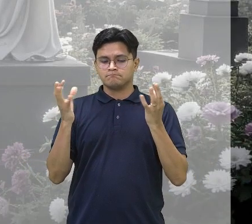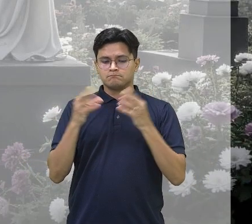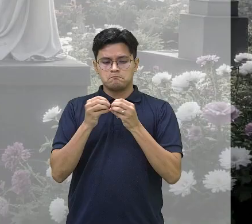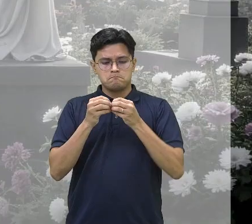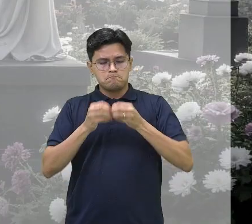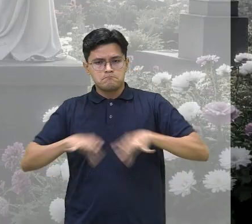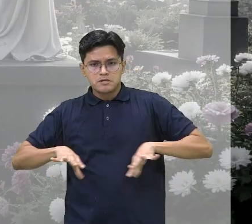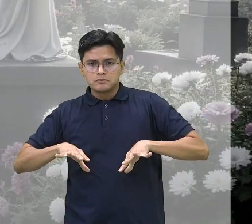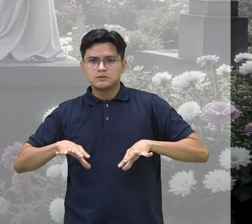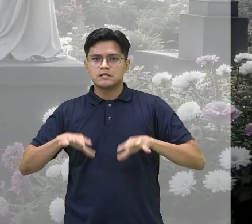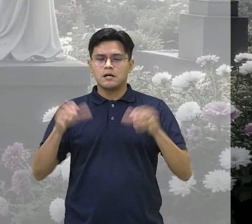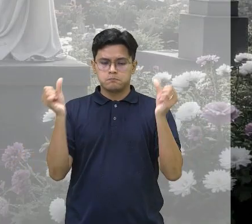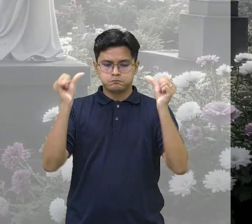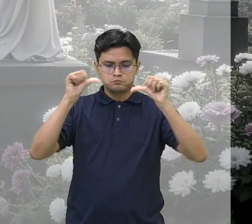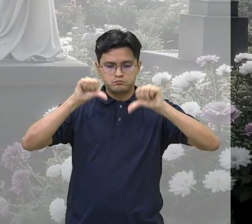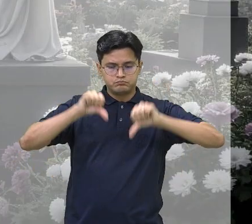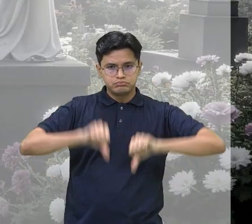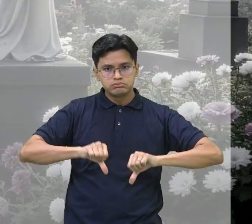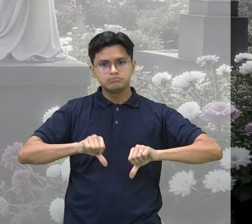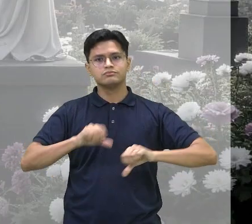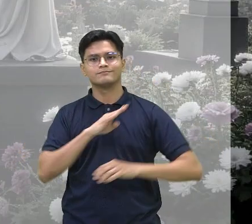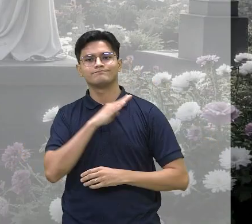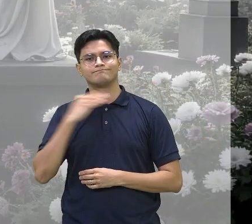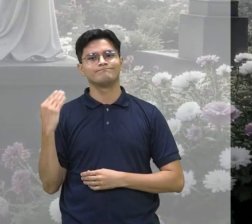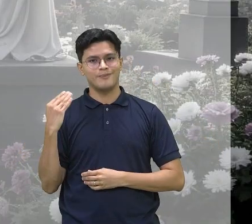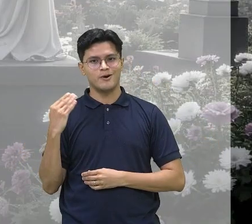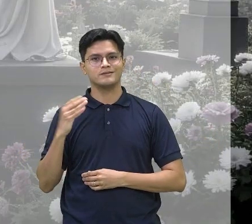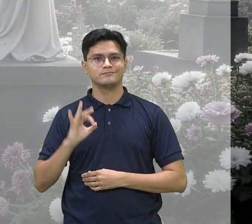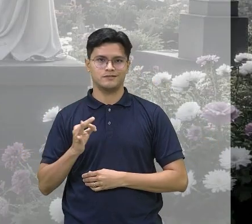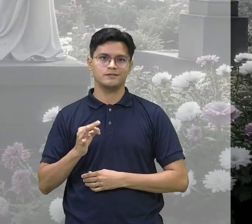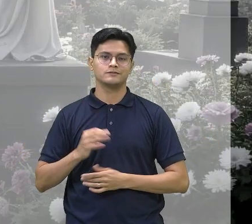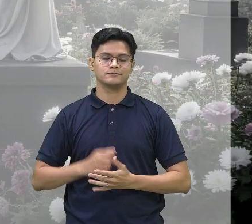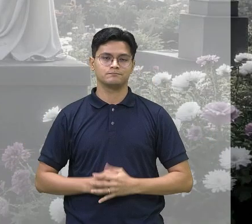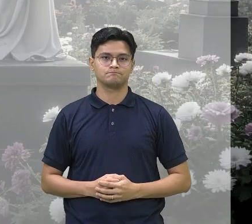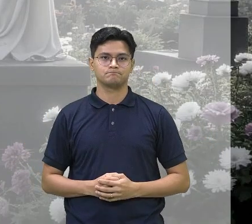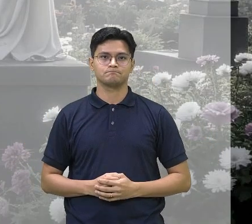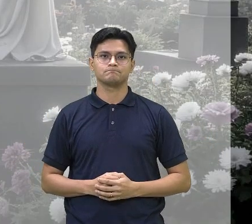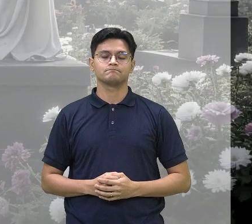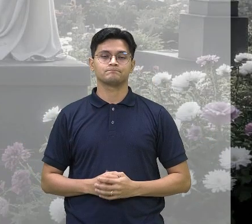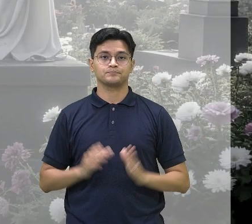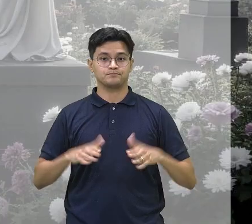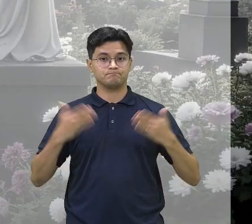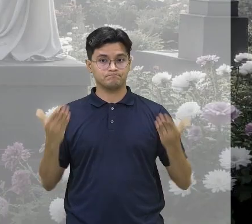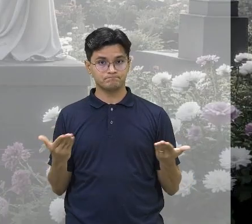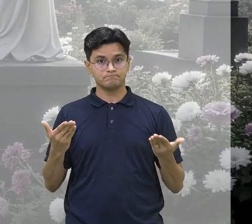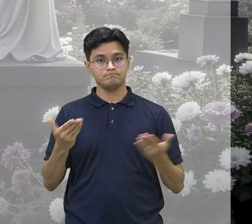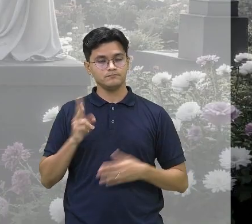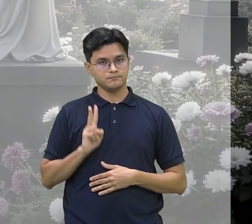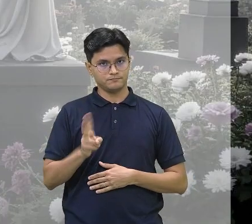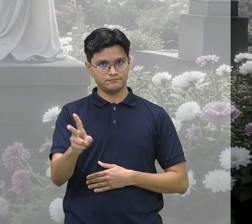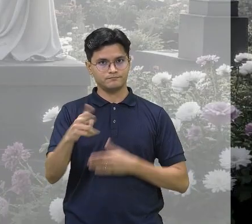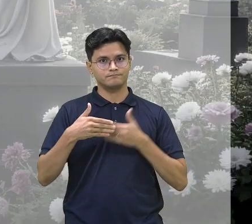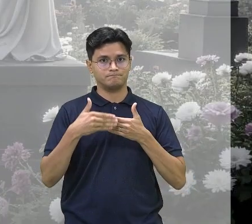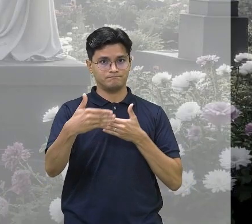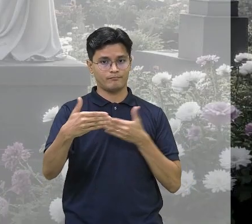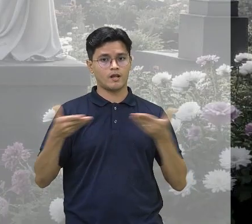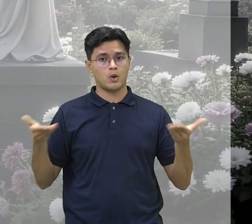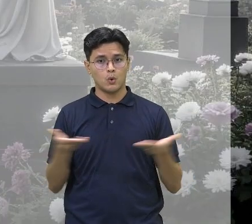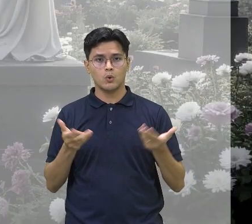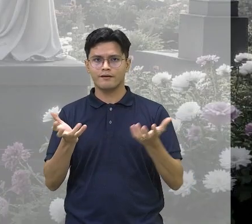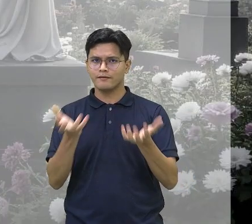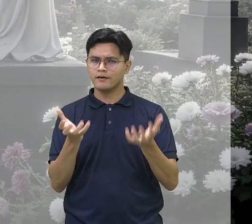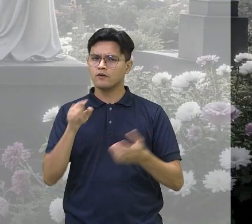perde o apetite e vai só beber, aí acabou com a pessoa, certo? Muito bem. Então, dando continuidade, agora eu quero que você